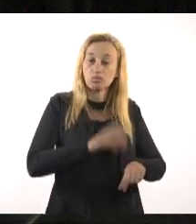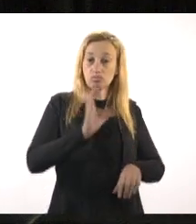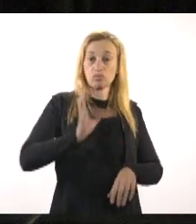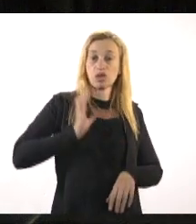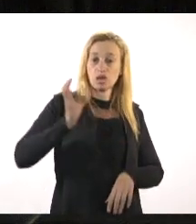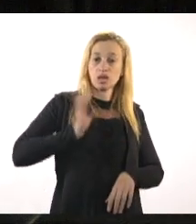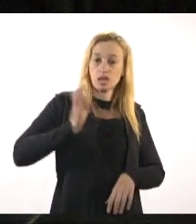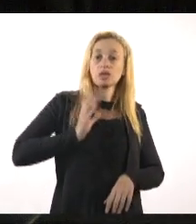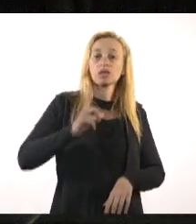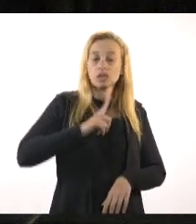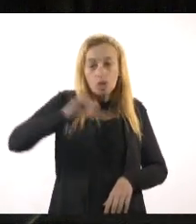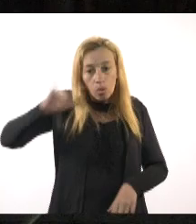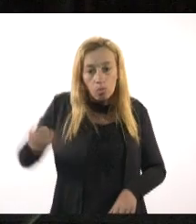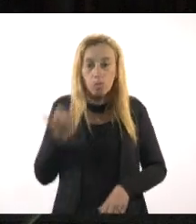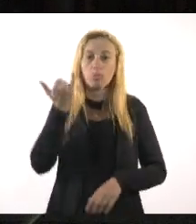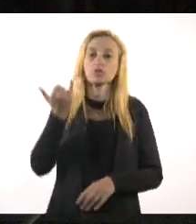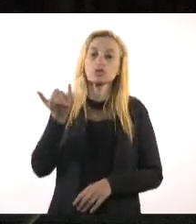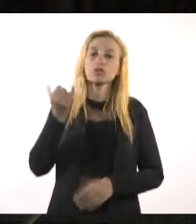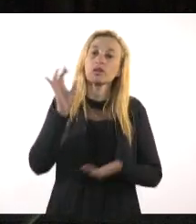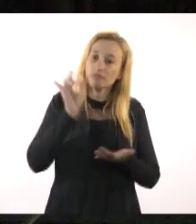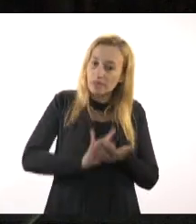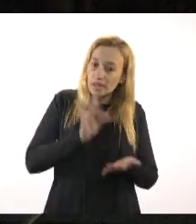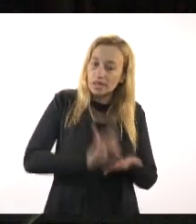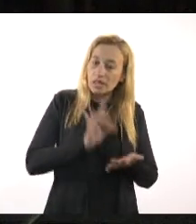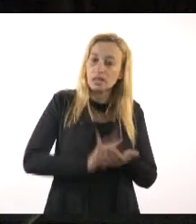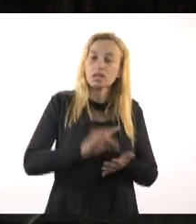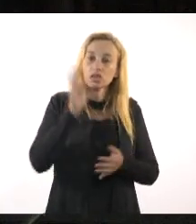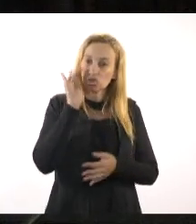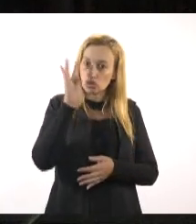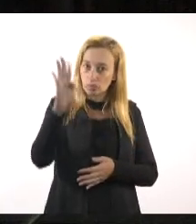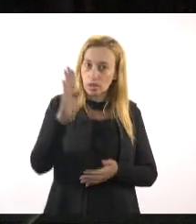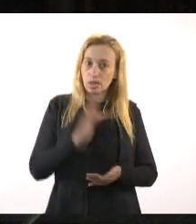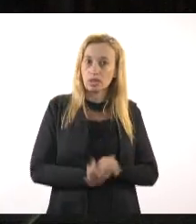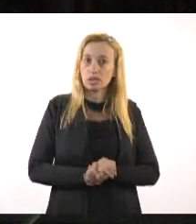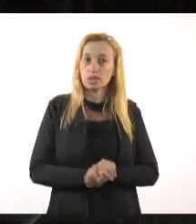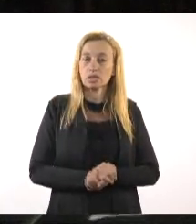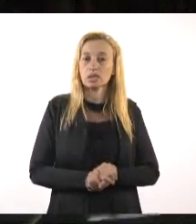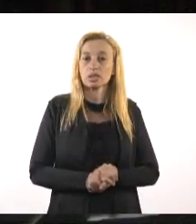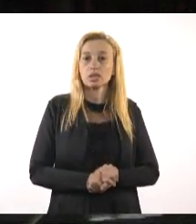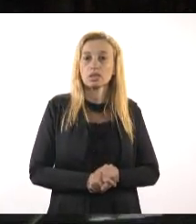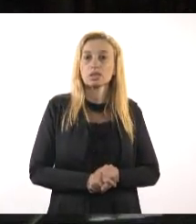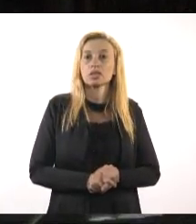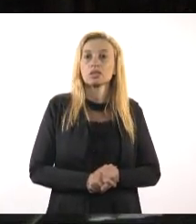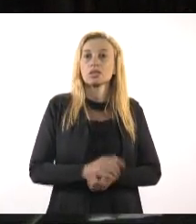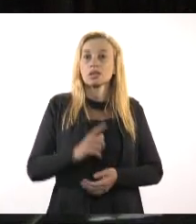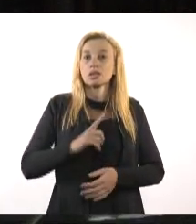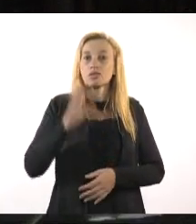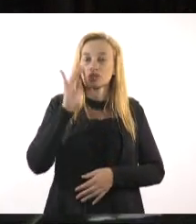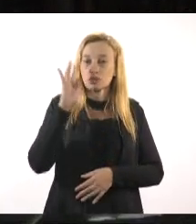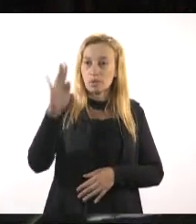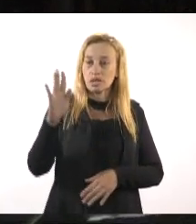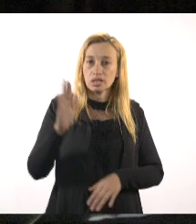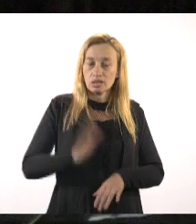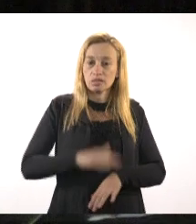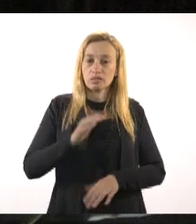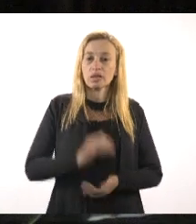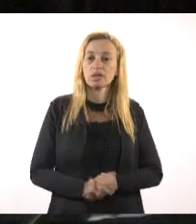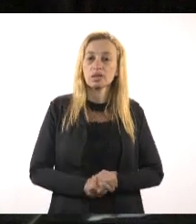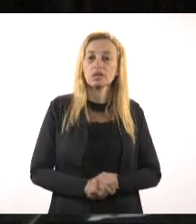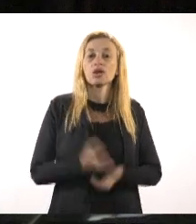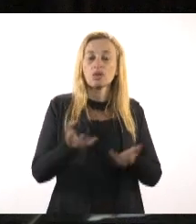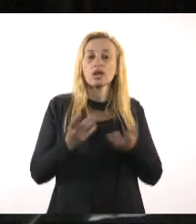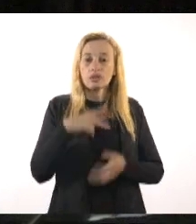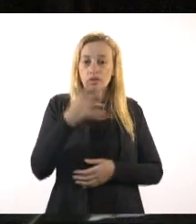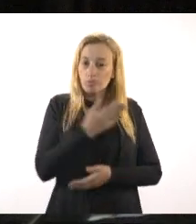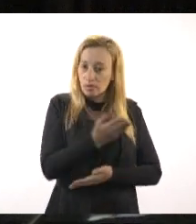que é uma oportunidade realmente de esperança. Eu vejo esse dia de hoje como um momento de muita esperança. Eu quero dizer a vocês